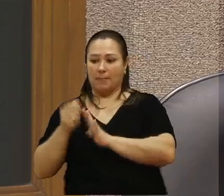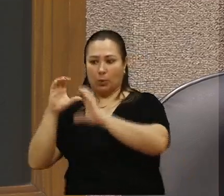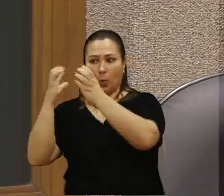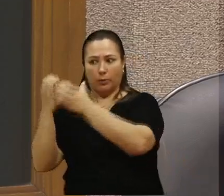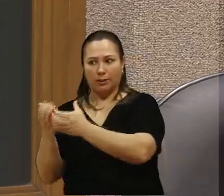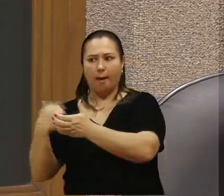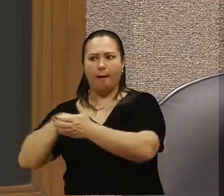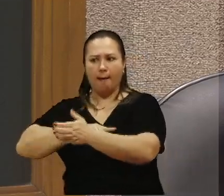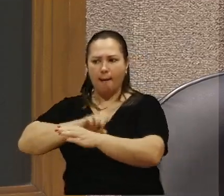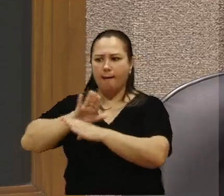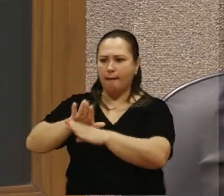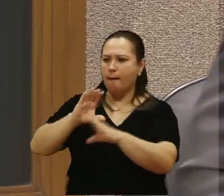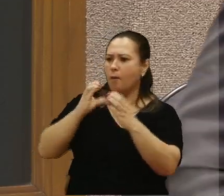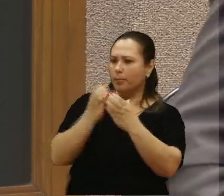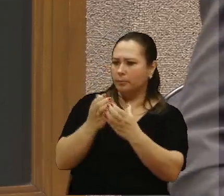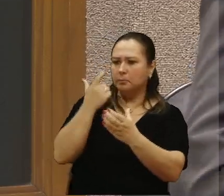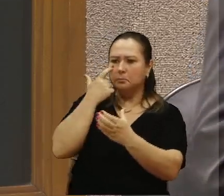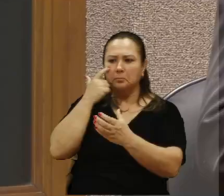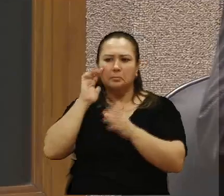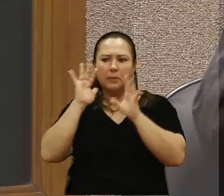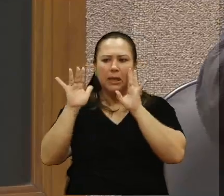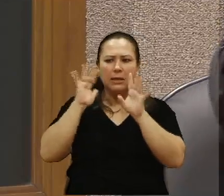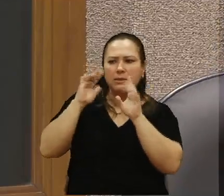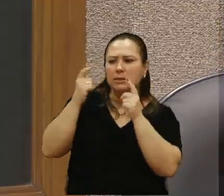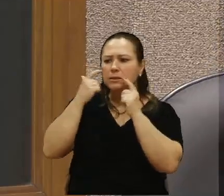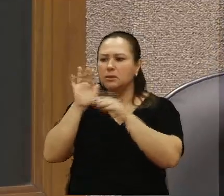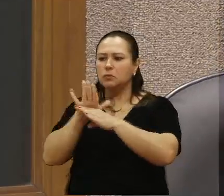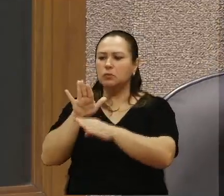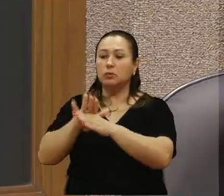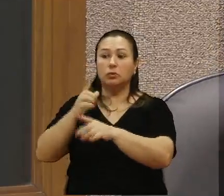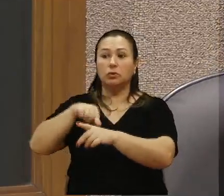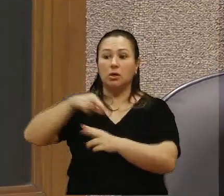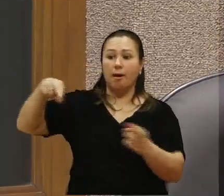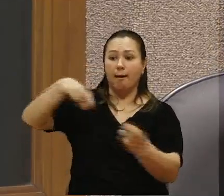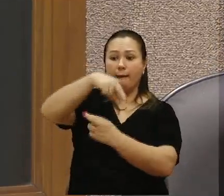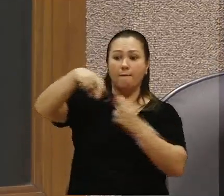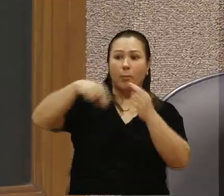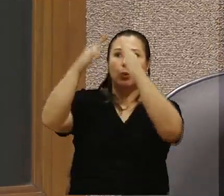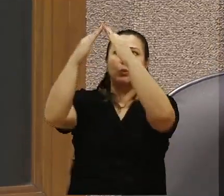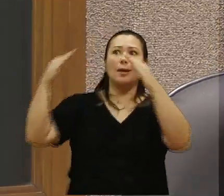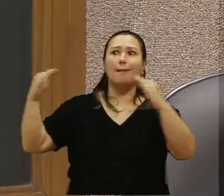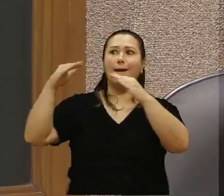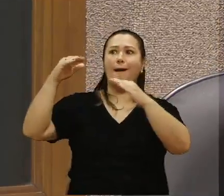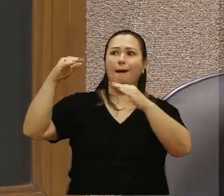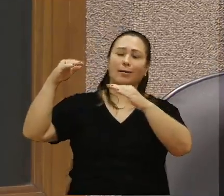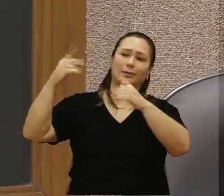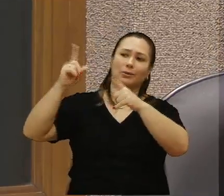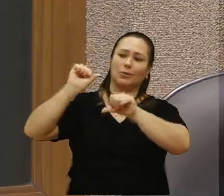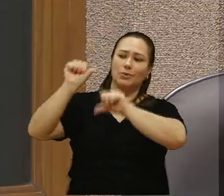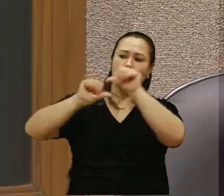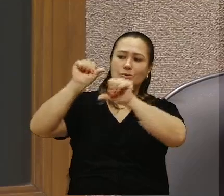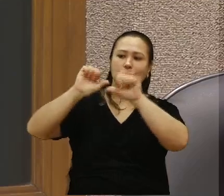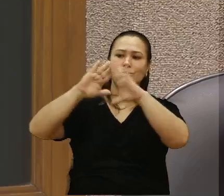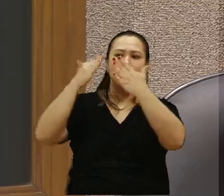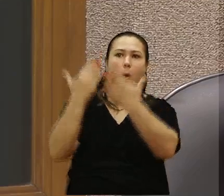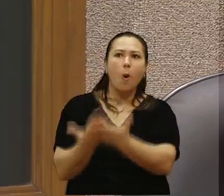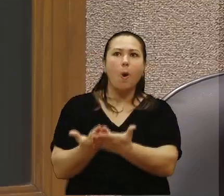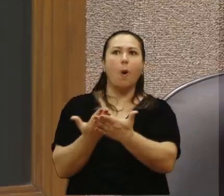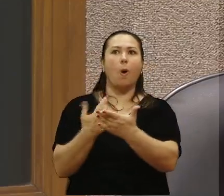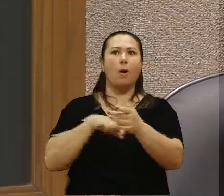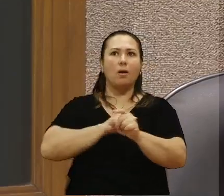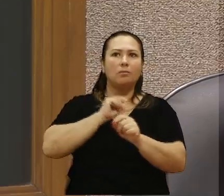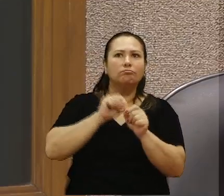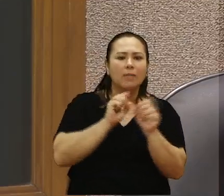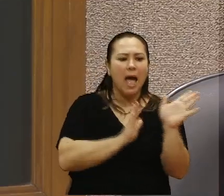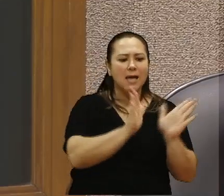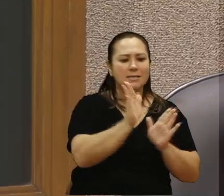com a ajuda da comunidade, nós reformamos o telhado de uma escola, nós fizemos a acessibilidade